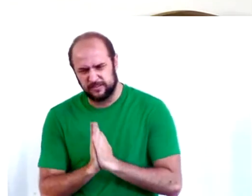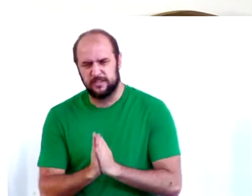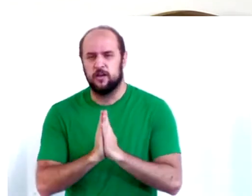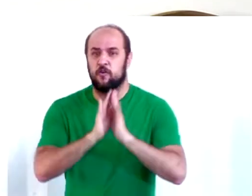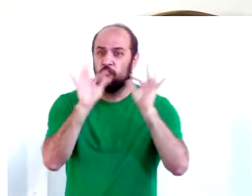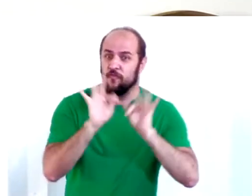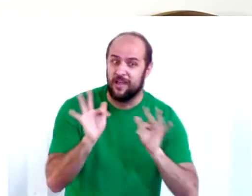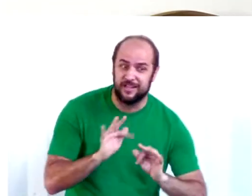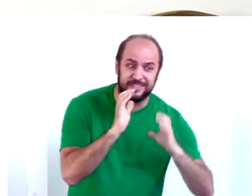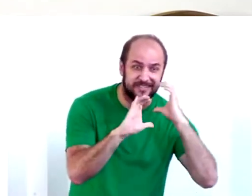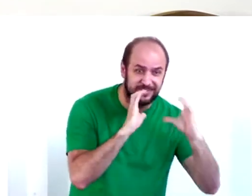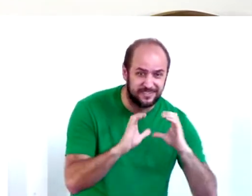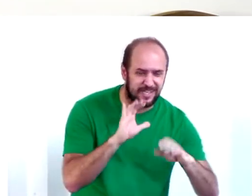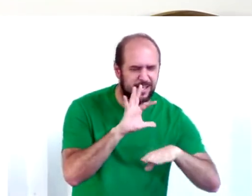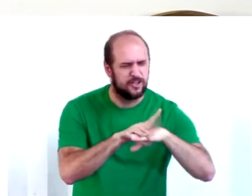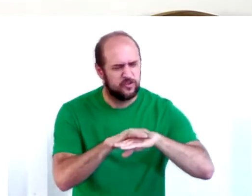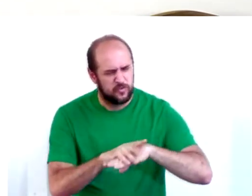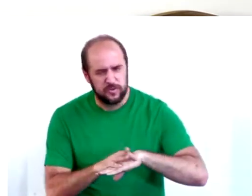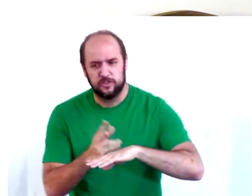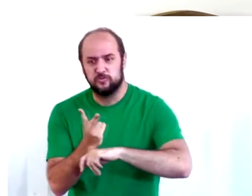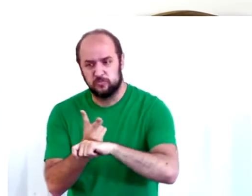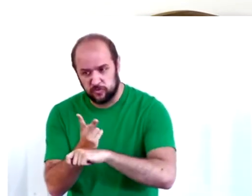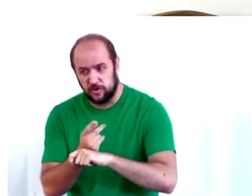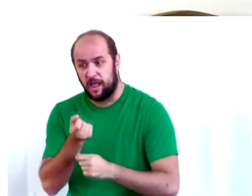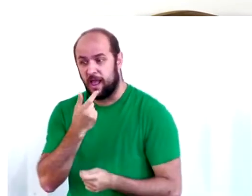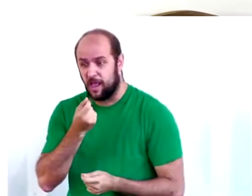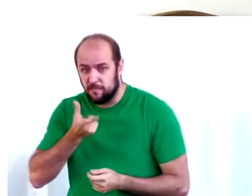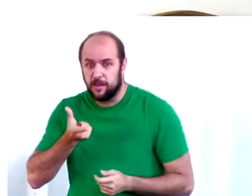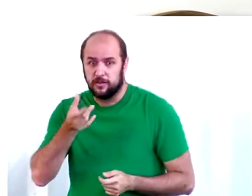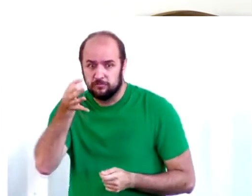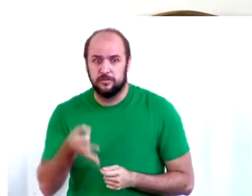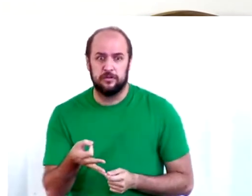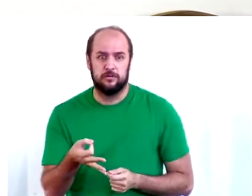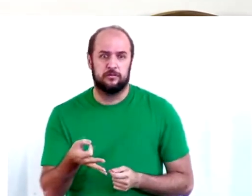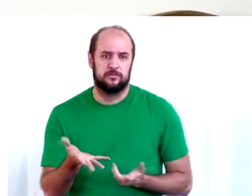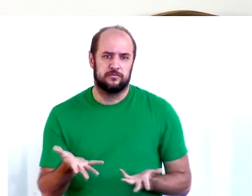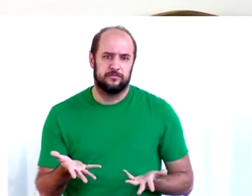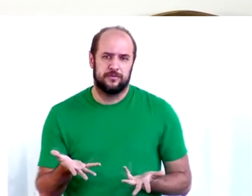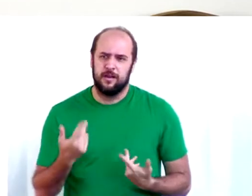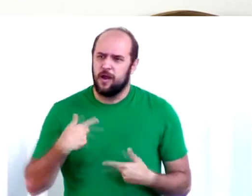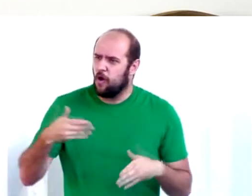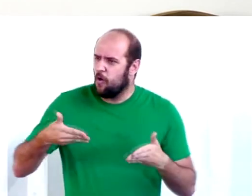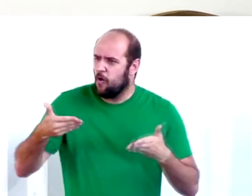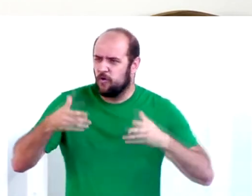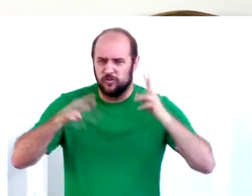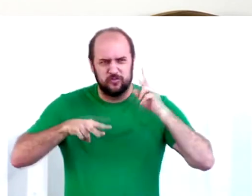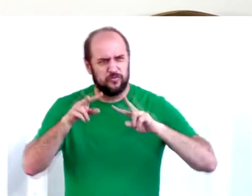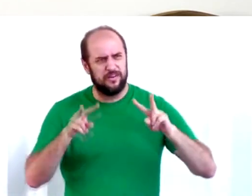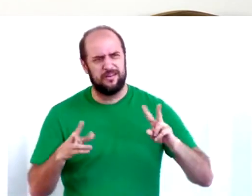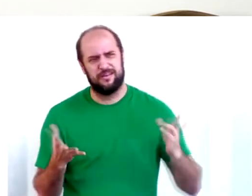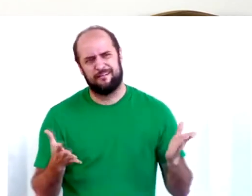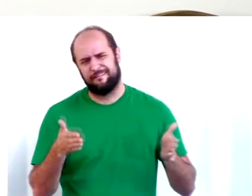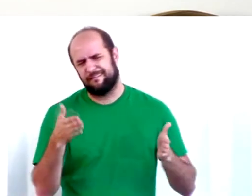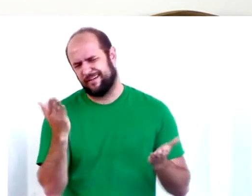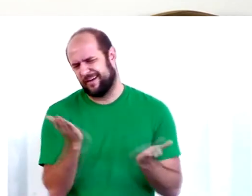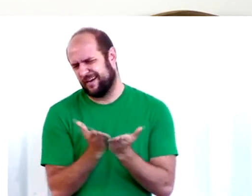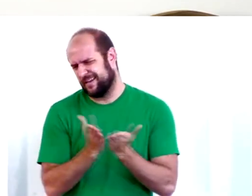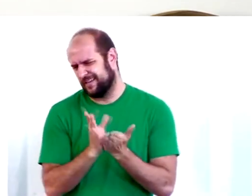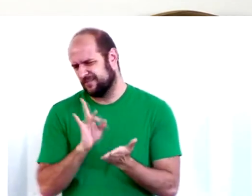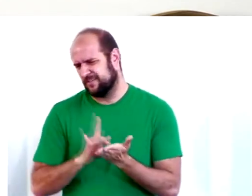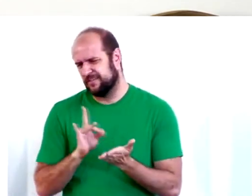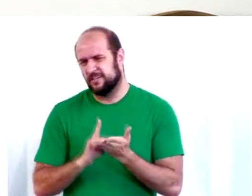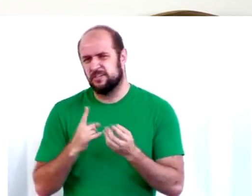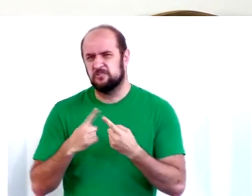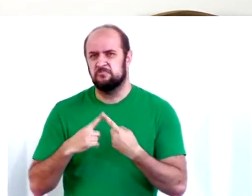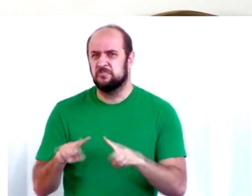canta. Quando ele está doente, ele procura o auxílio adequado. Por isso é muito estranho nos dias atuais nós termos cristãos verdadeiros que